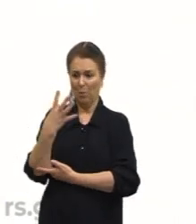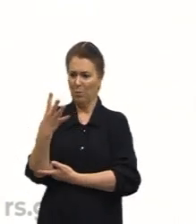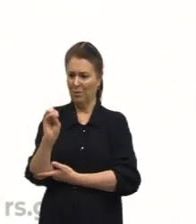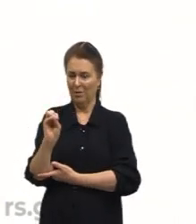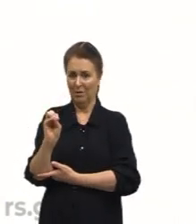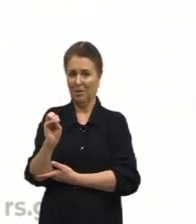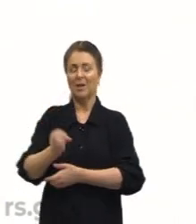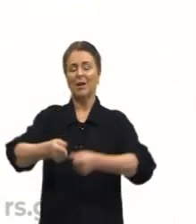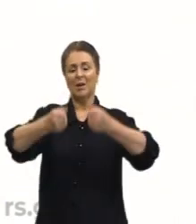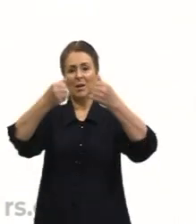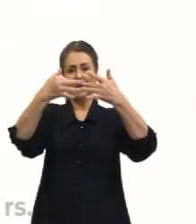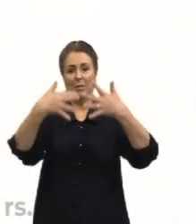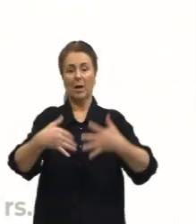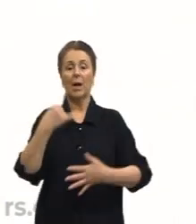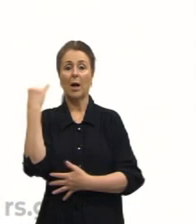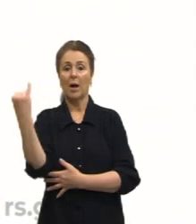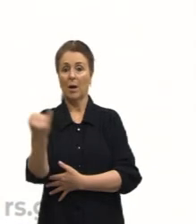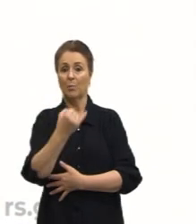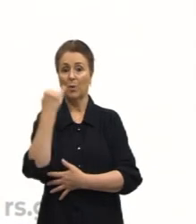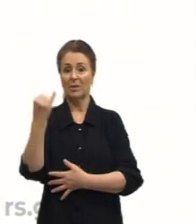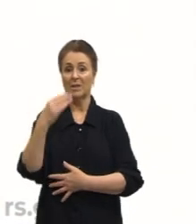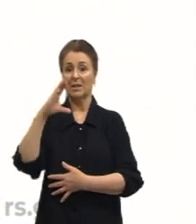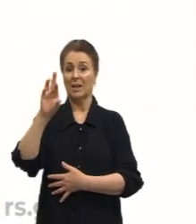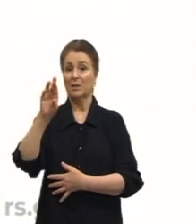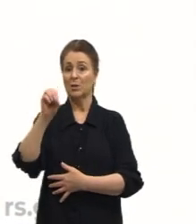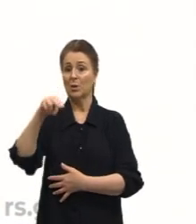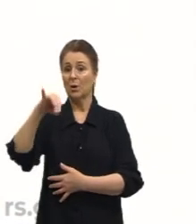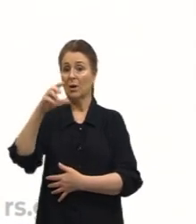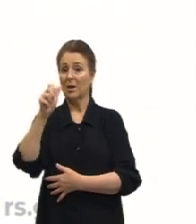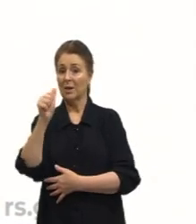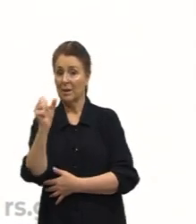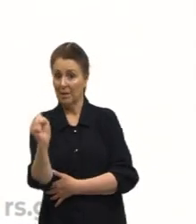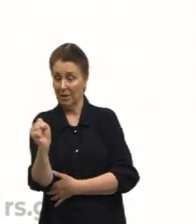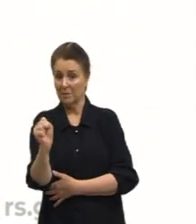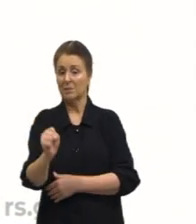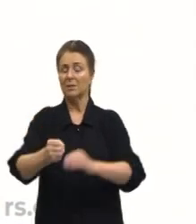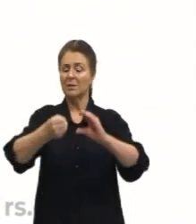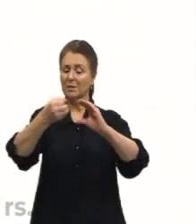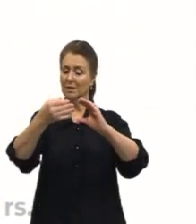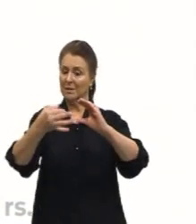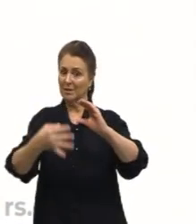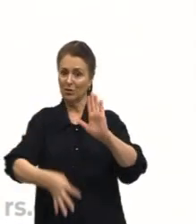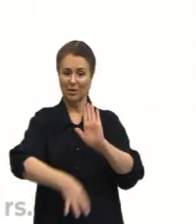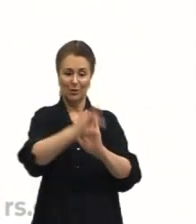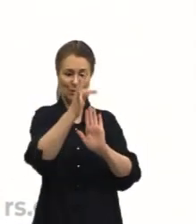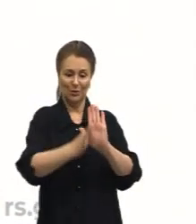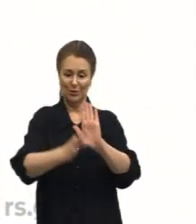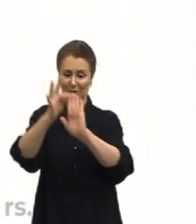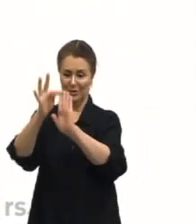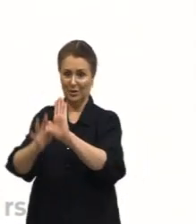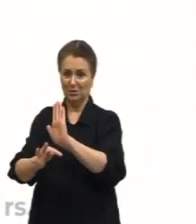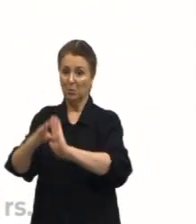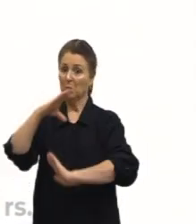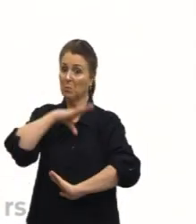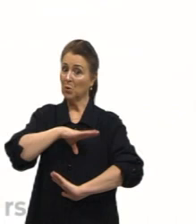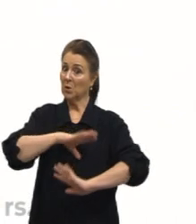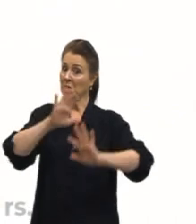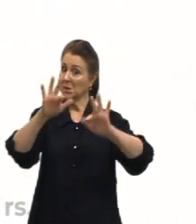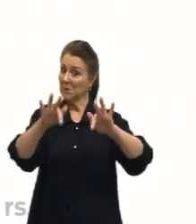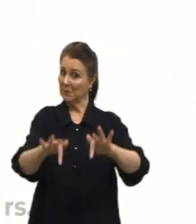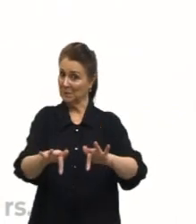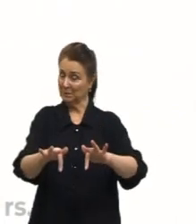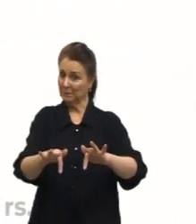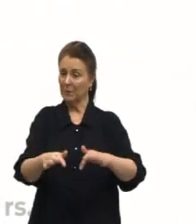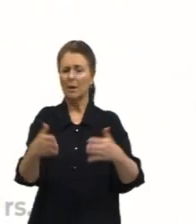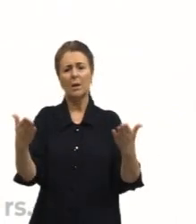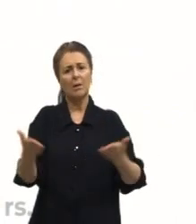importância né das Crônicas e as características desses textos de português era isso Marcio o que que a